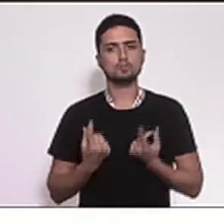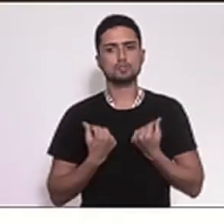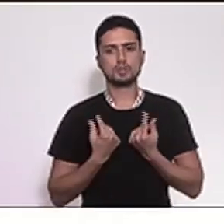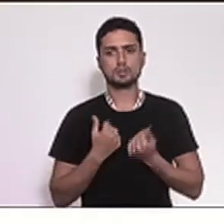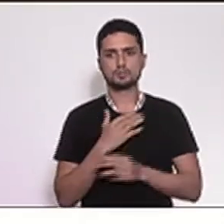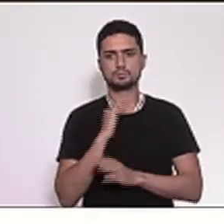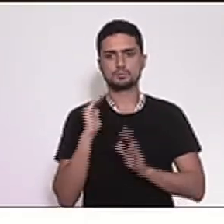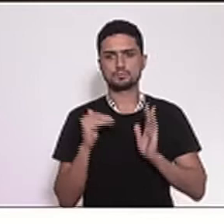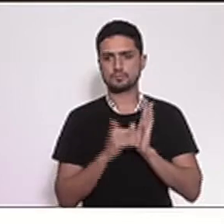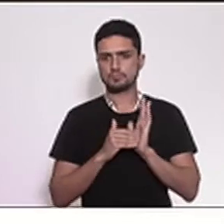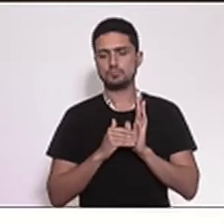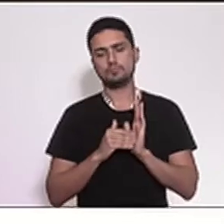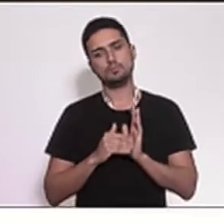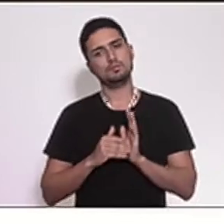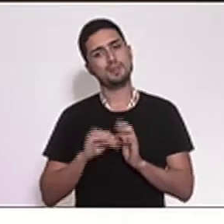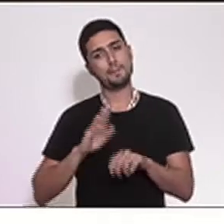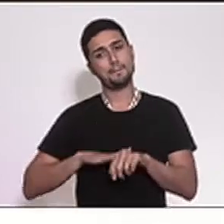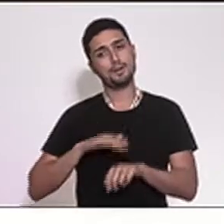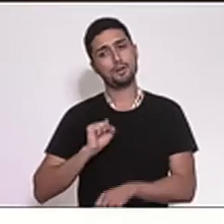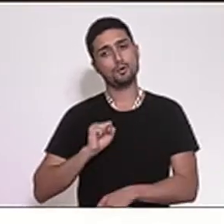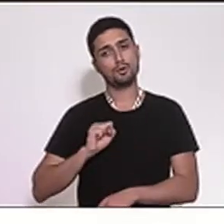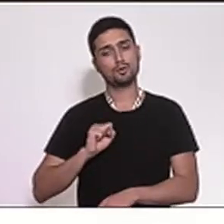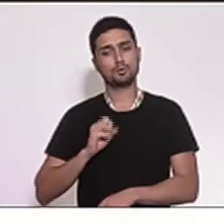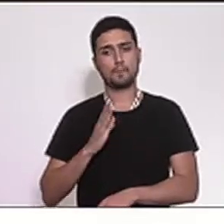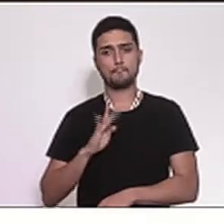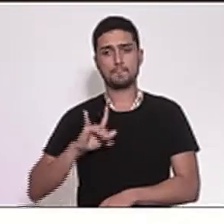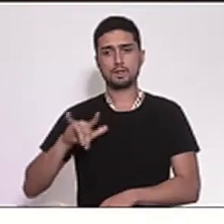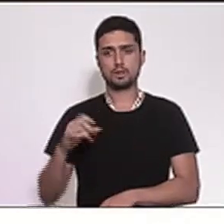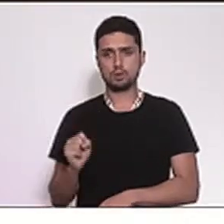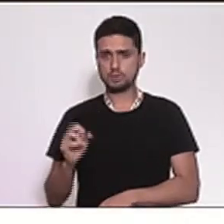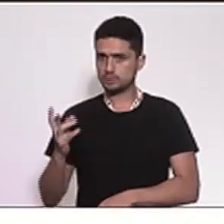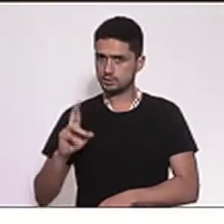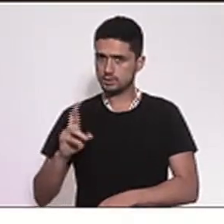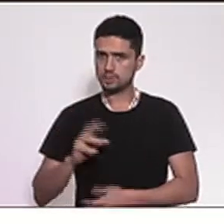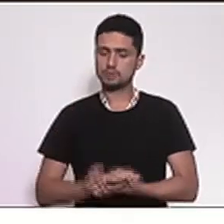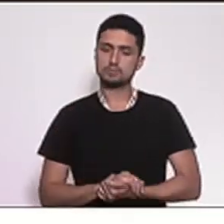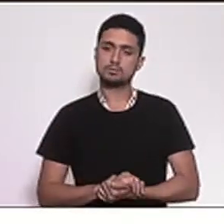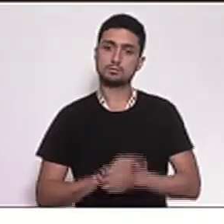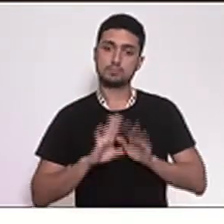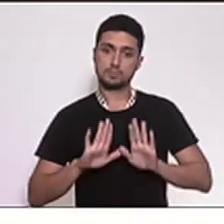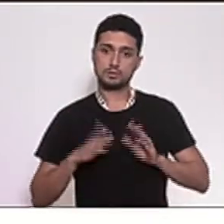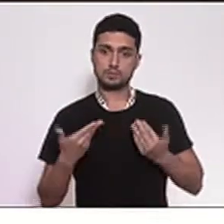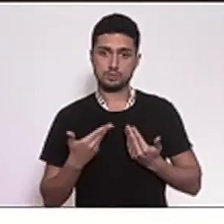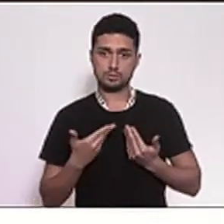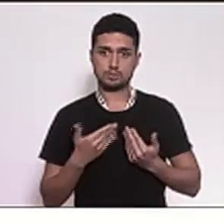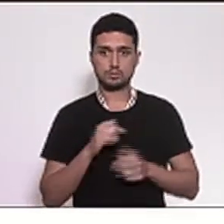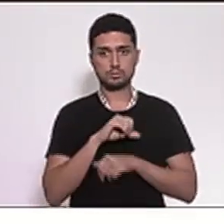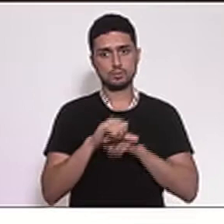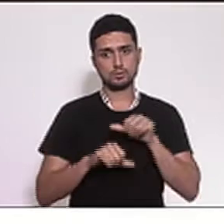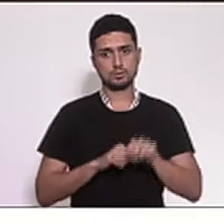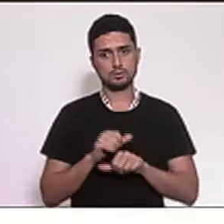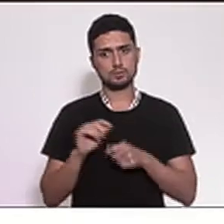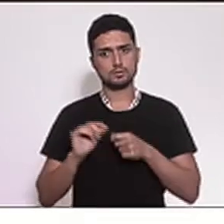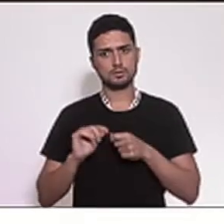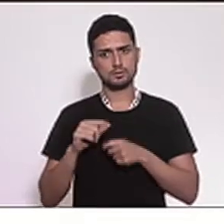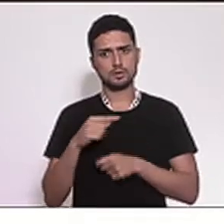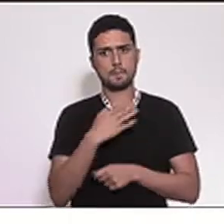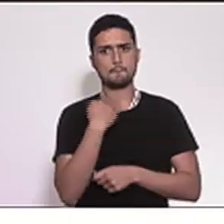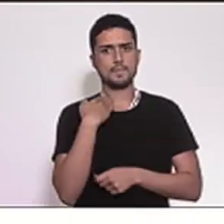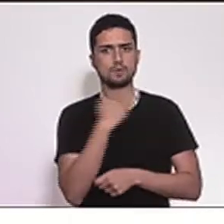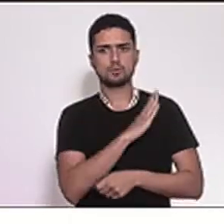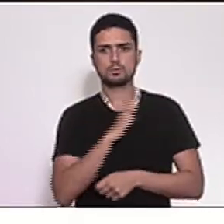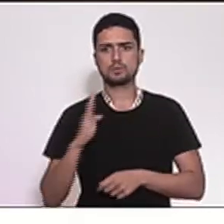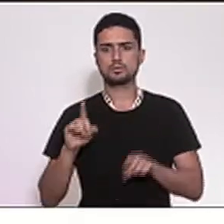total chegasse a mais de 8 bilhões de reais. Só que agora, a operação não foi feita com o Banco do Brasil e